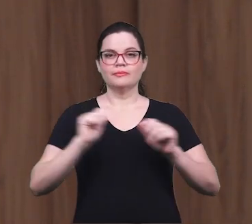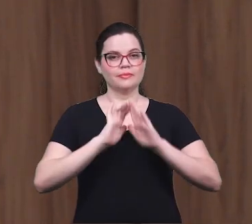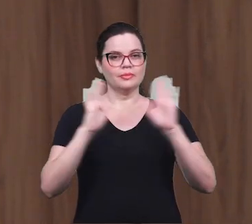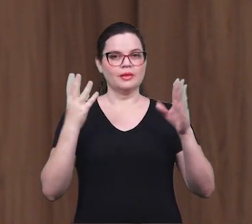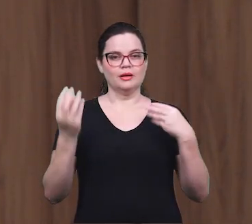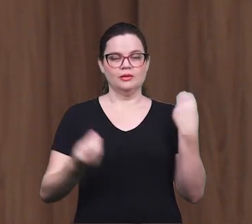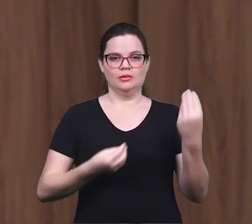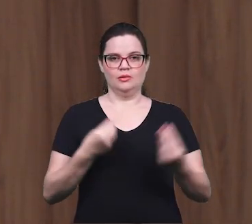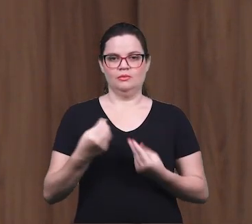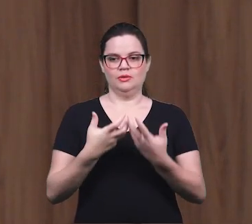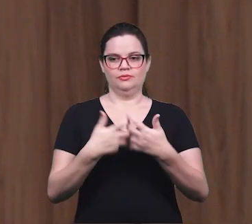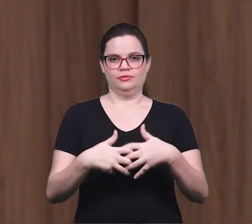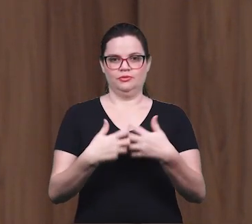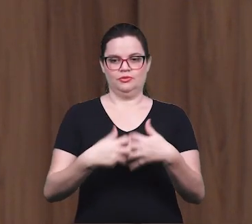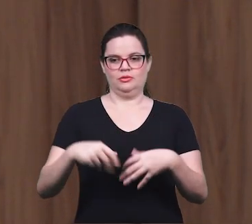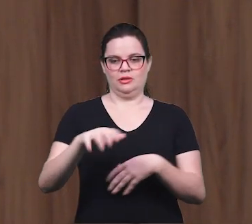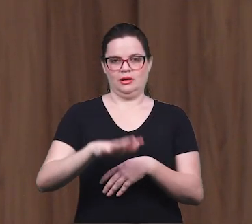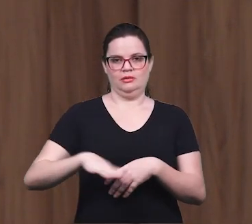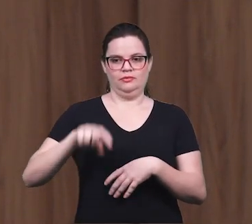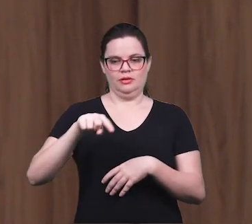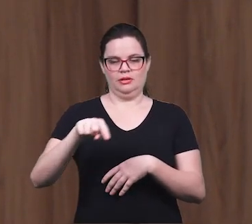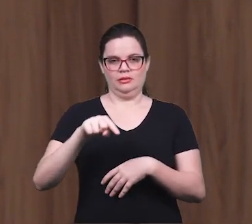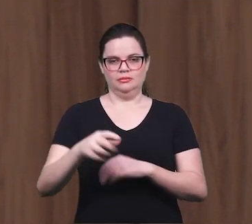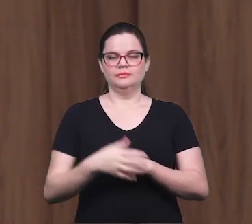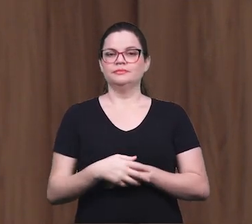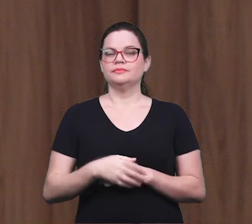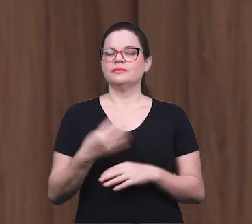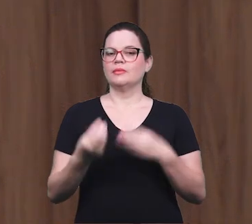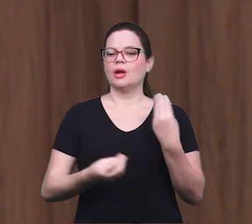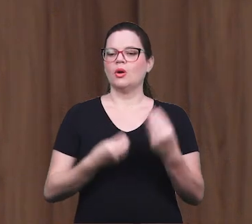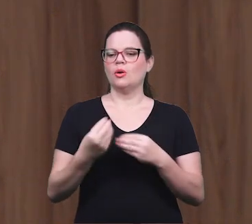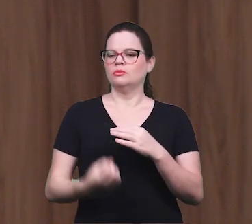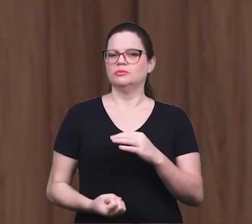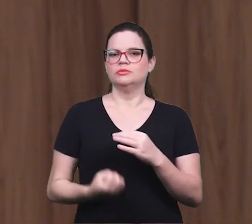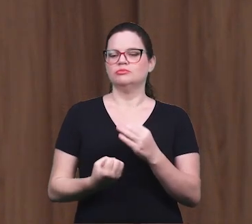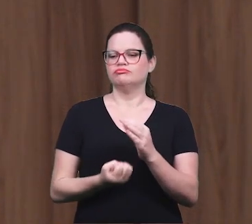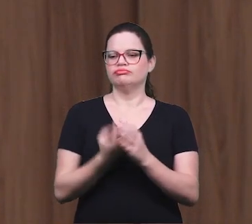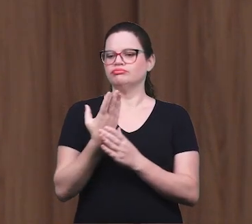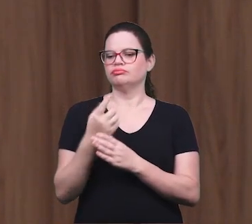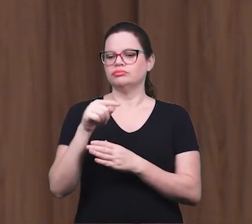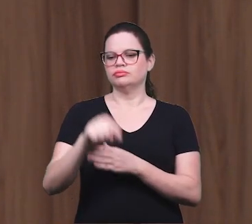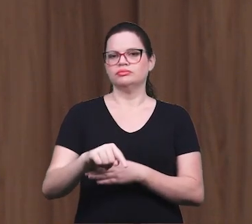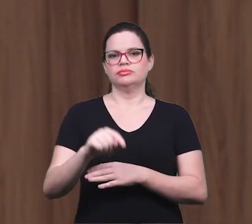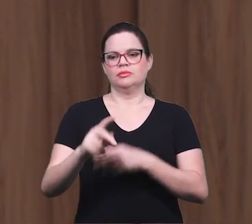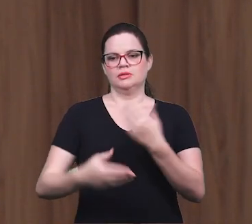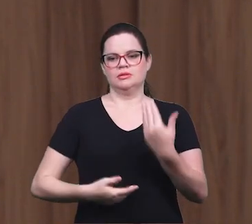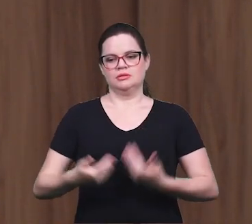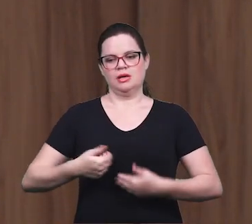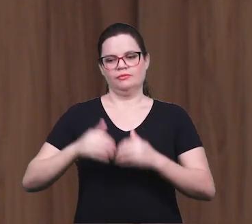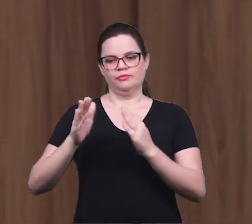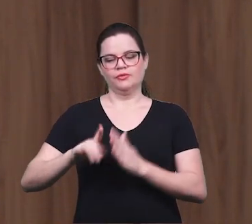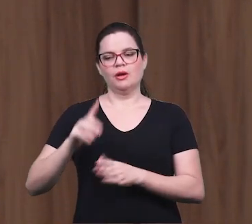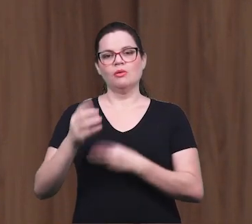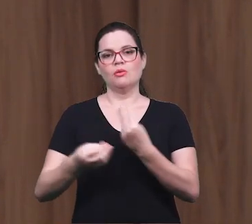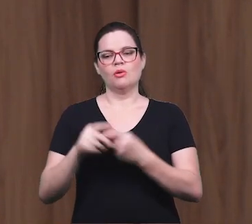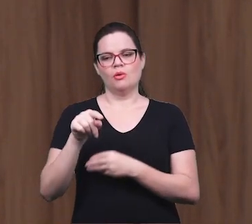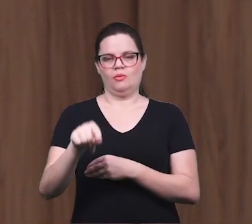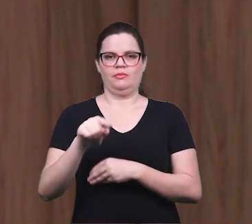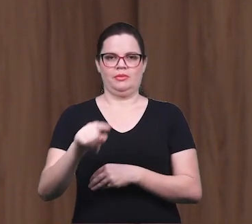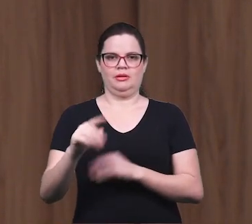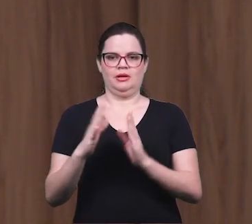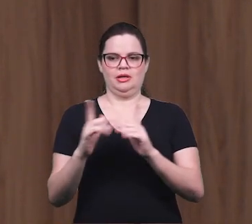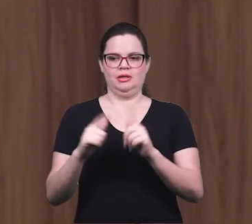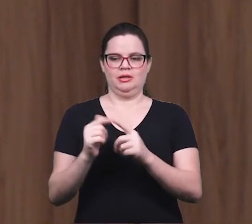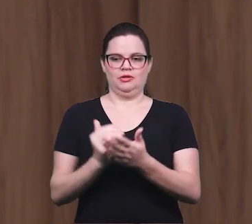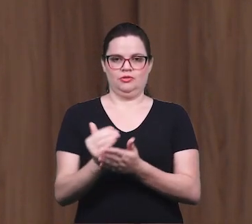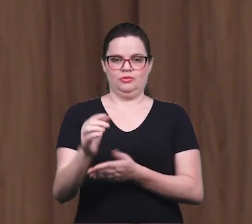como era essa região, como que surgiu essa igreja. Durante a carta, nós vamos ver a menção de